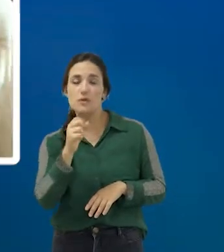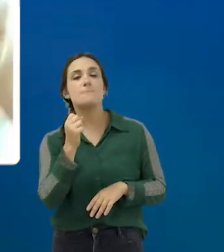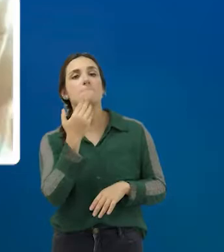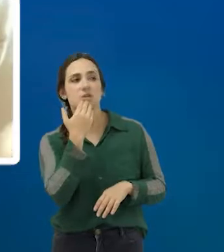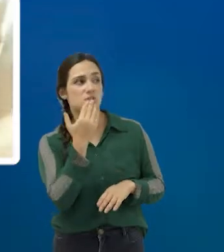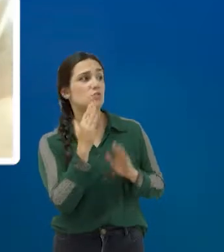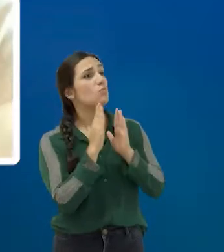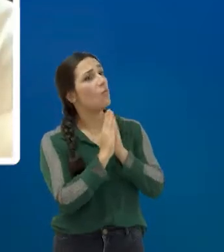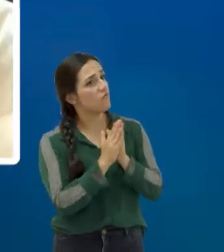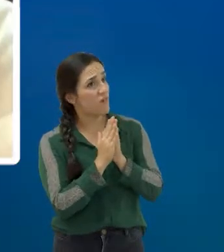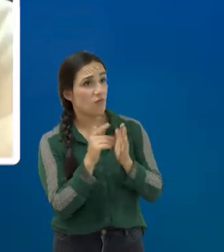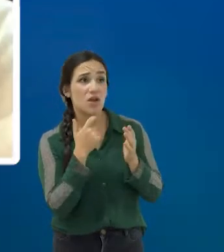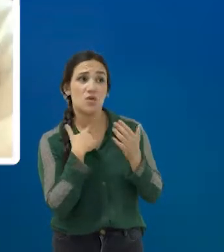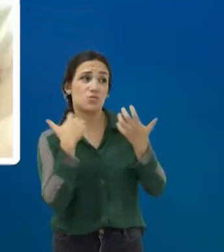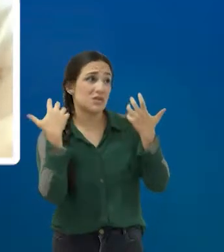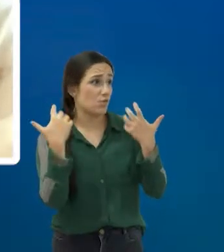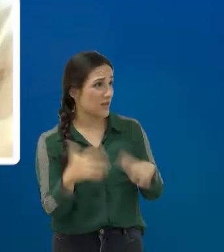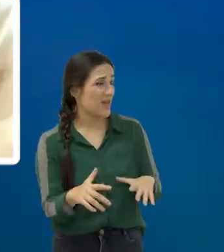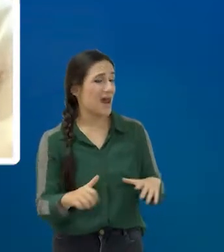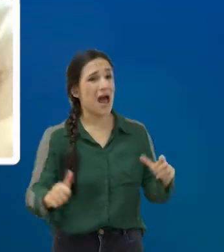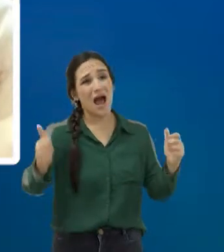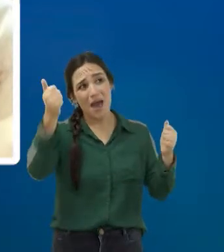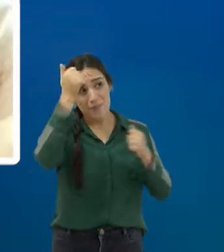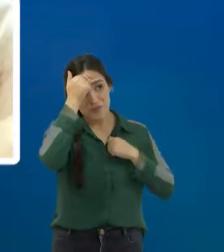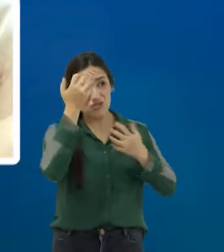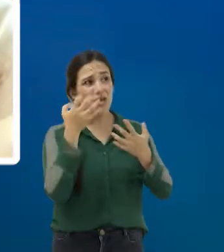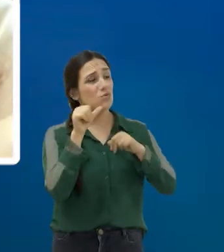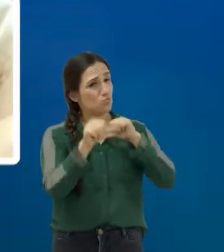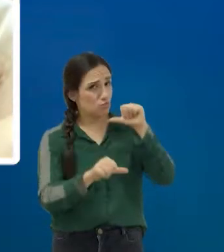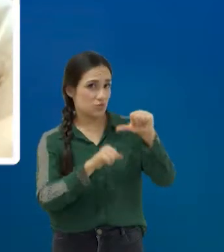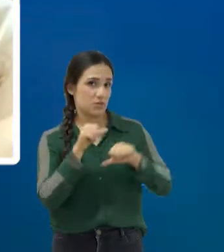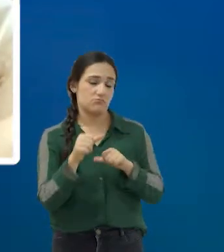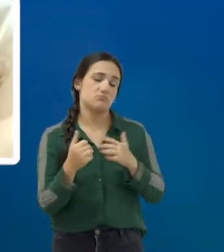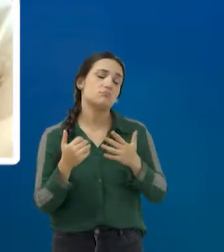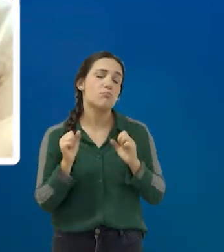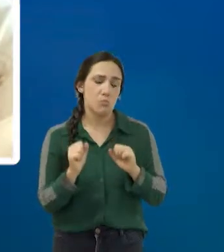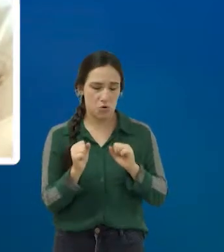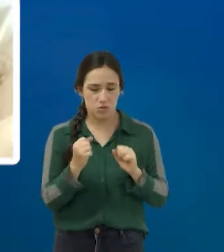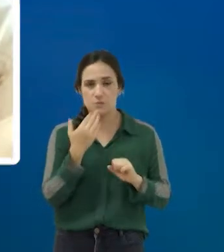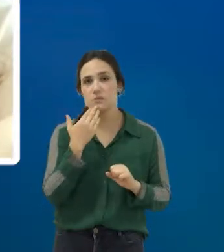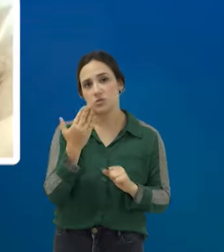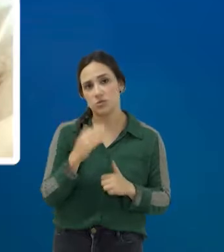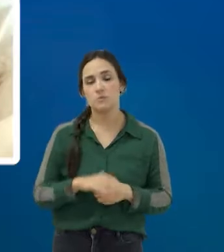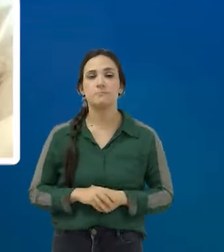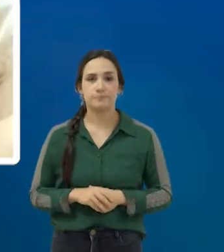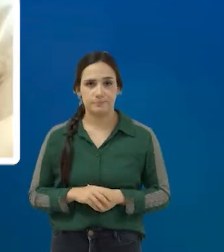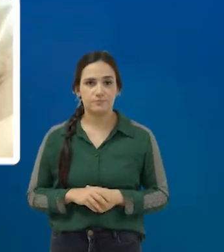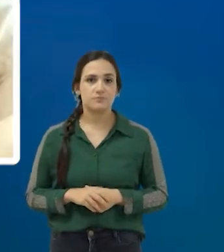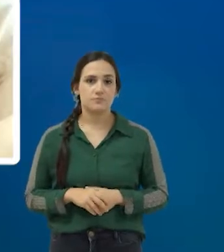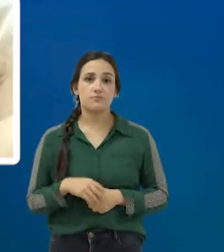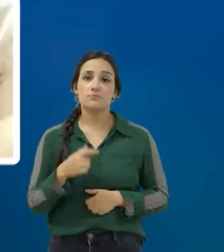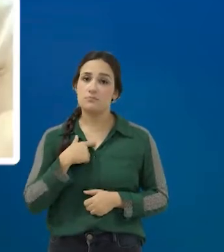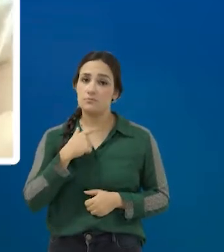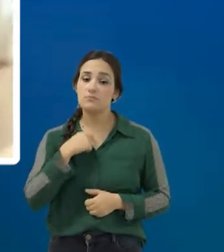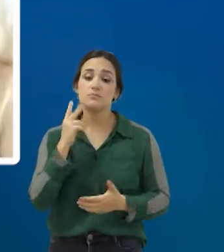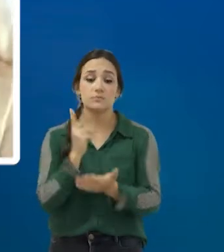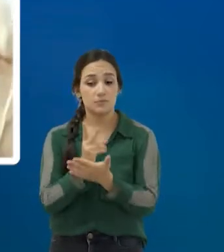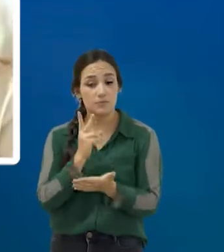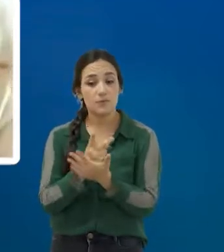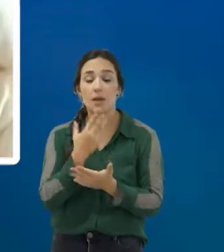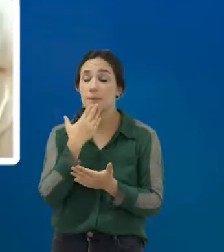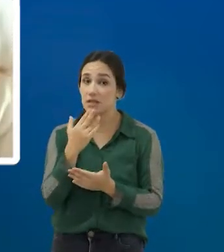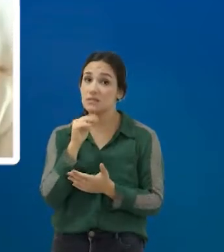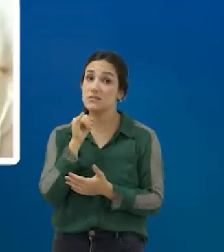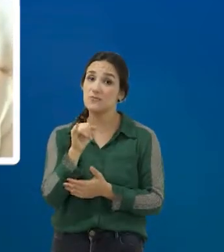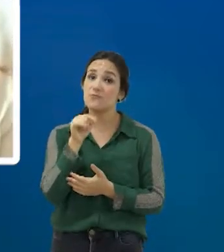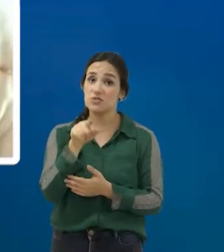gente consegue tirar esses dados e deixar ele fora do cadastro. Então, por isso que a gente pede que a pessoa